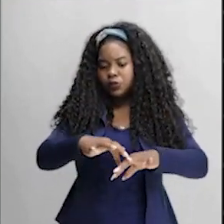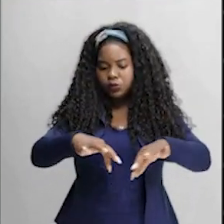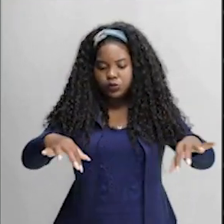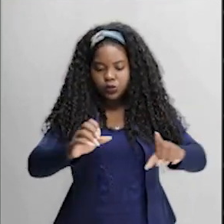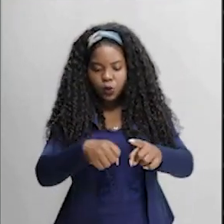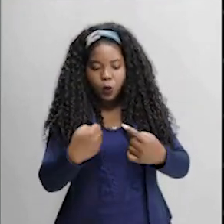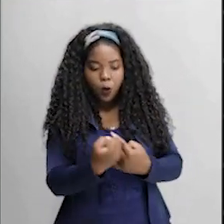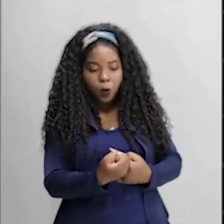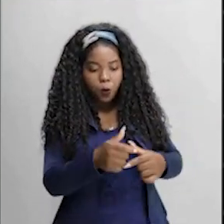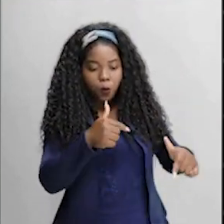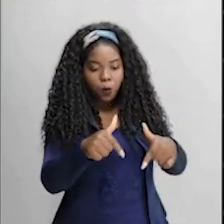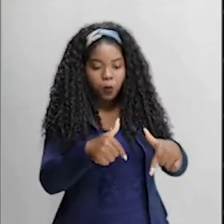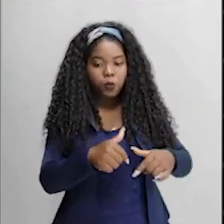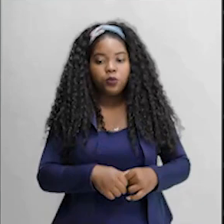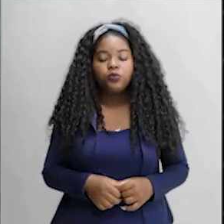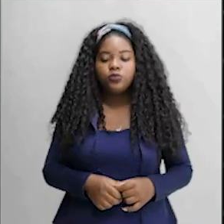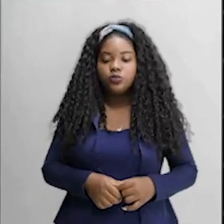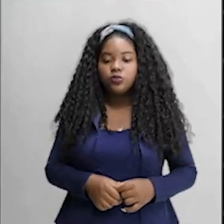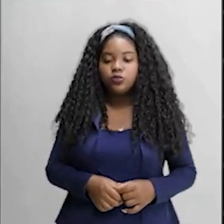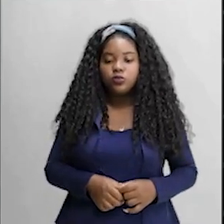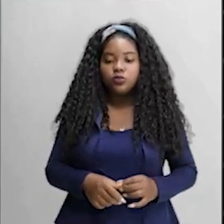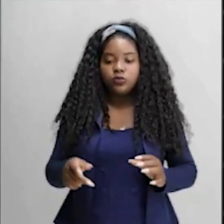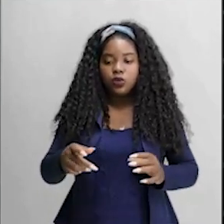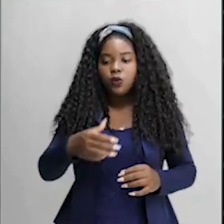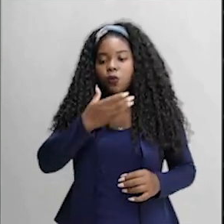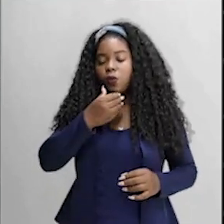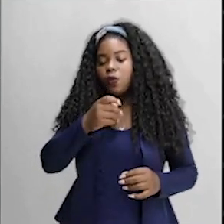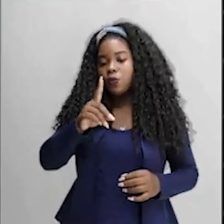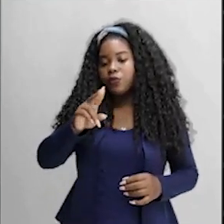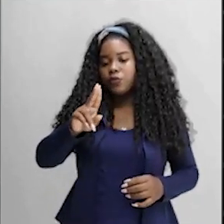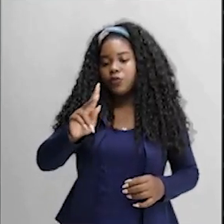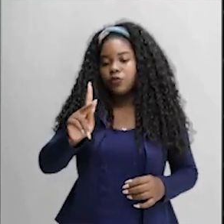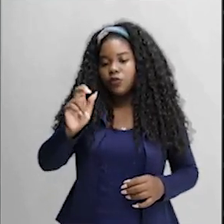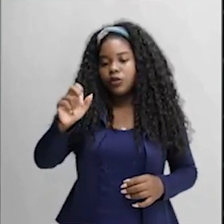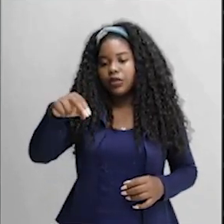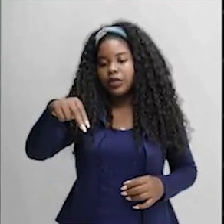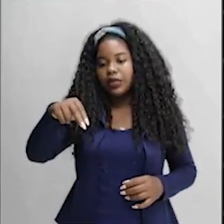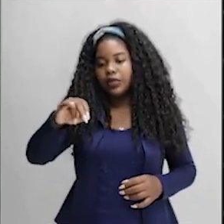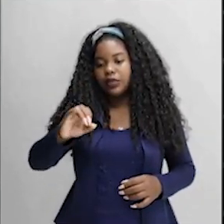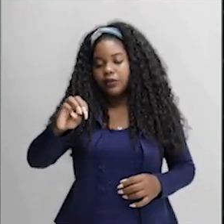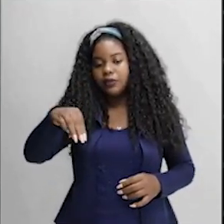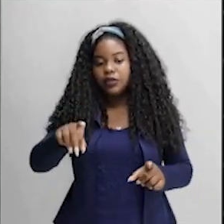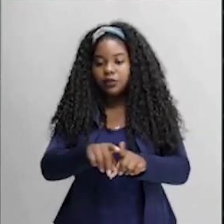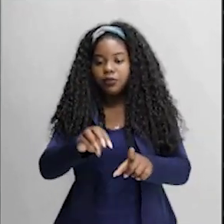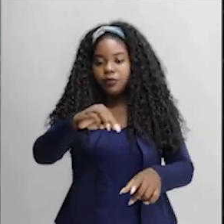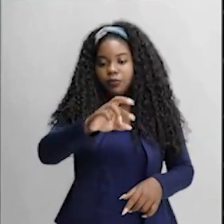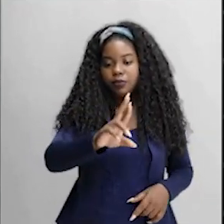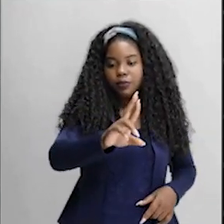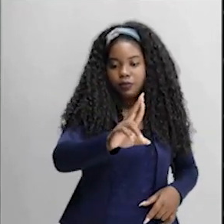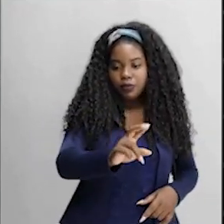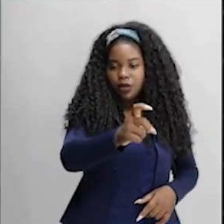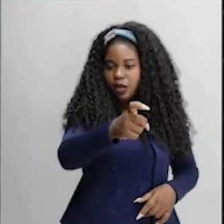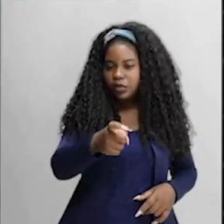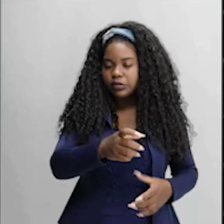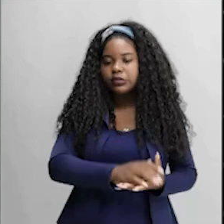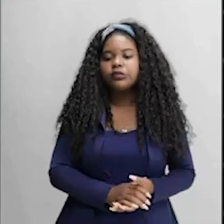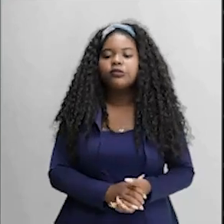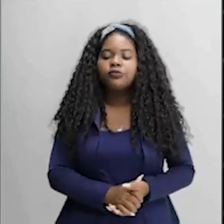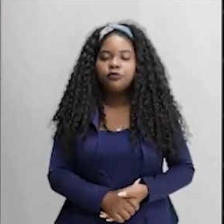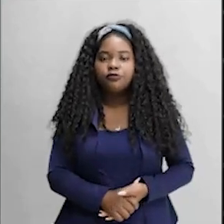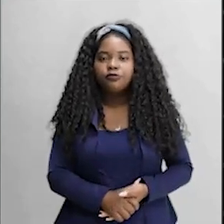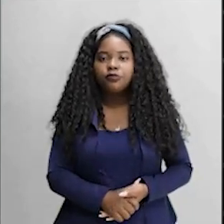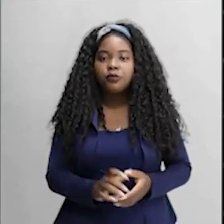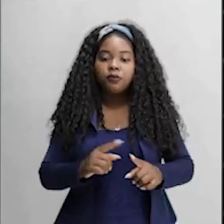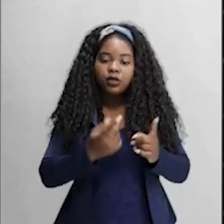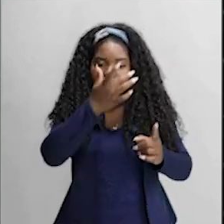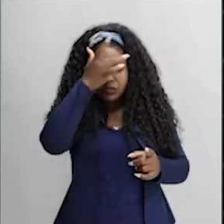próprio Durkheim escreveu sobre isso, Marx escreveu sobre isso. Claro que cada um na sua perspectiva, mas às vezes as pessoas não sabem daquilo